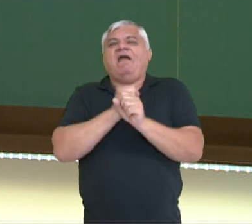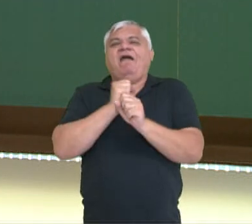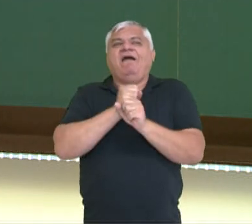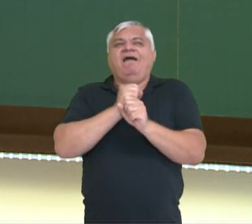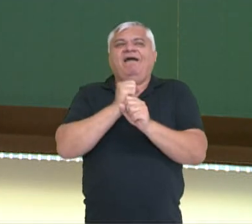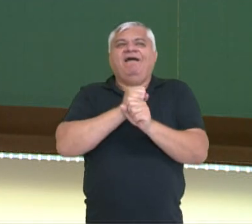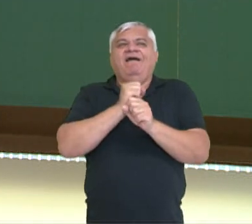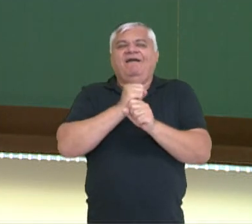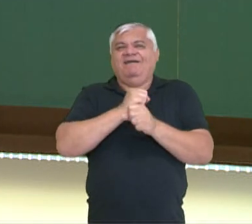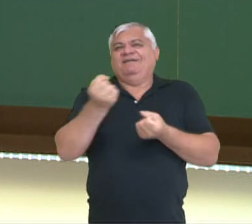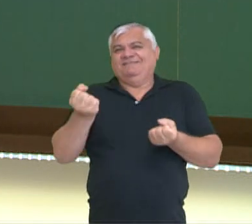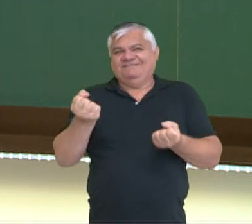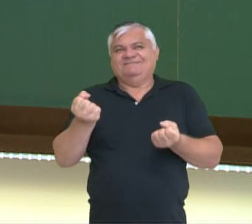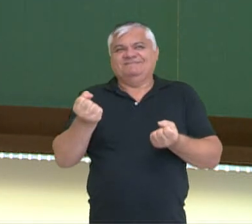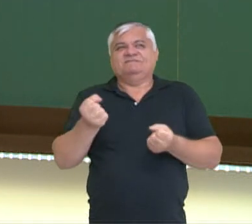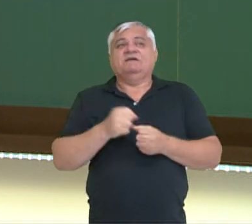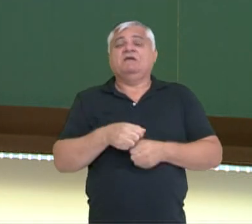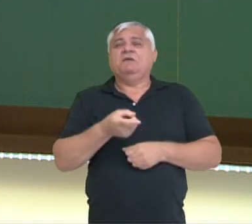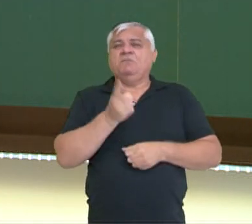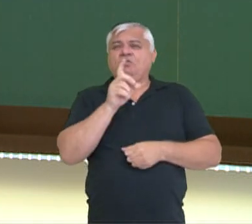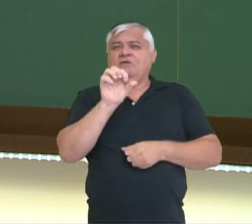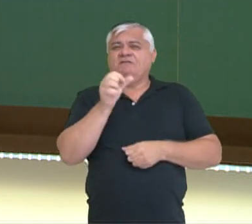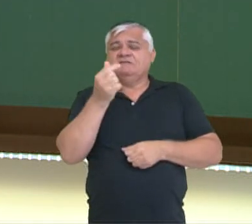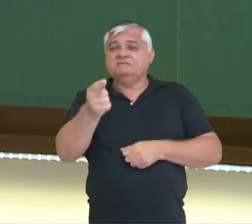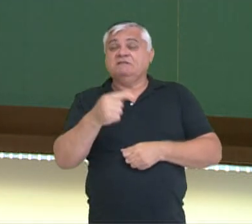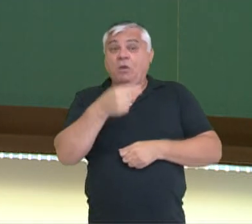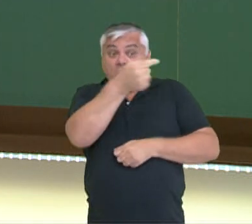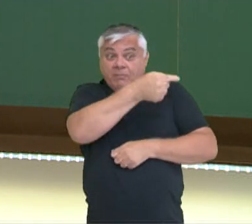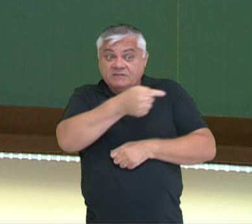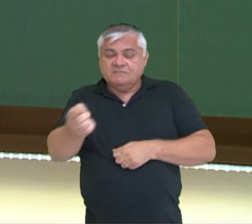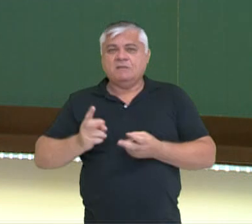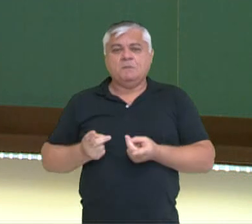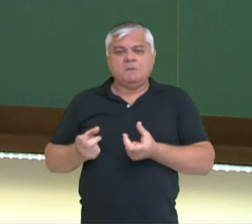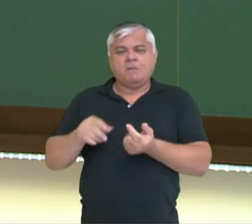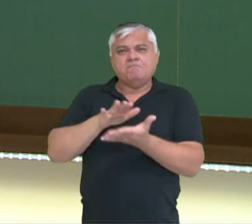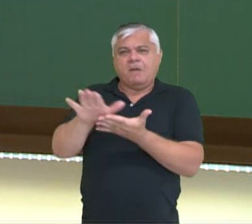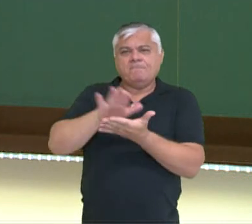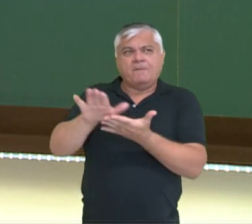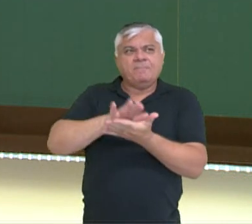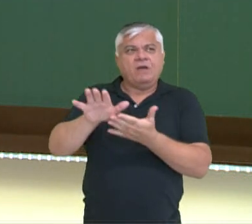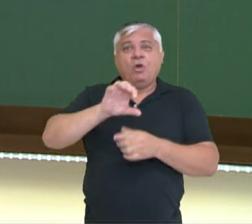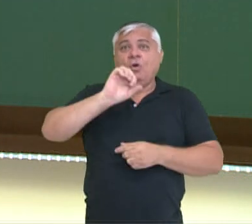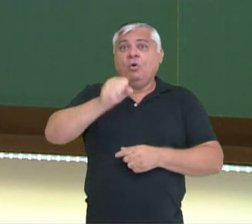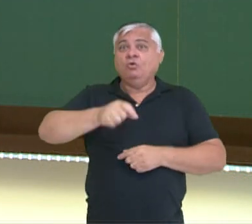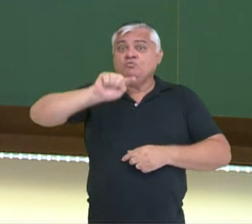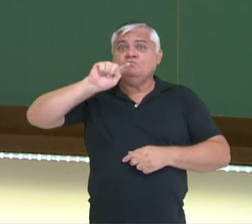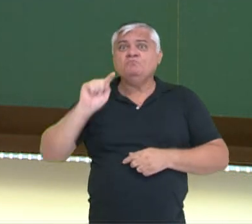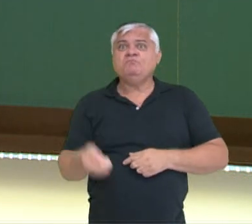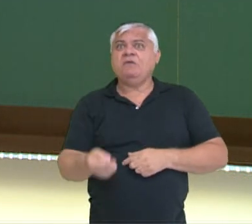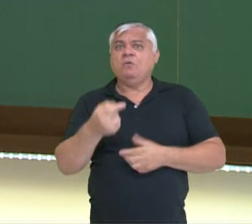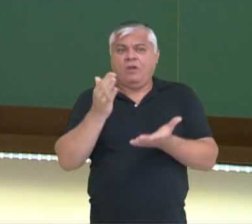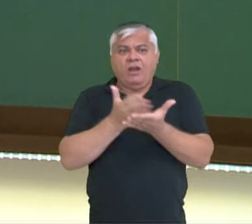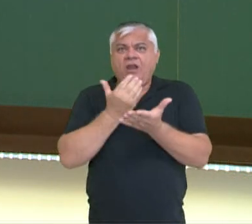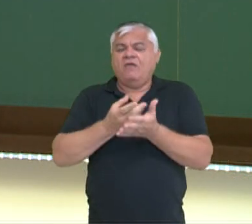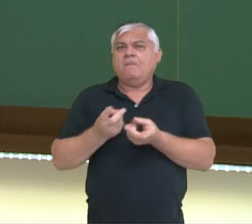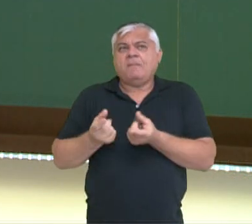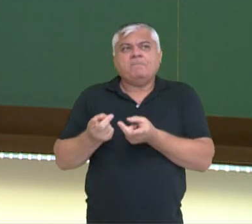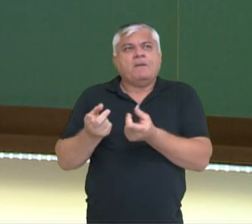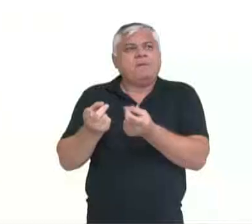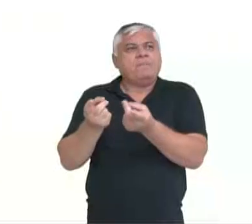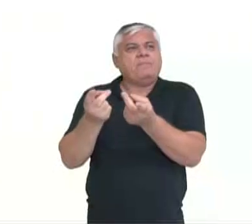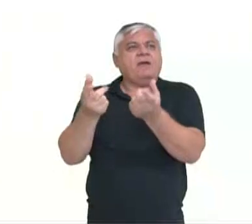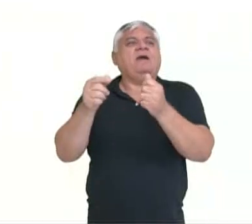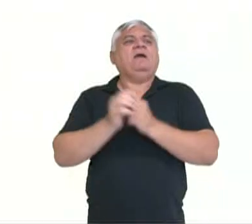1967. En una semana vendió 8.000 copias, medio millón de copias en 3 años.